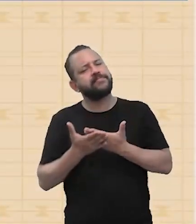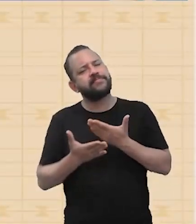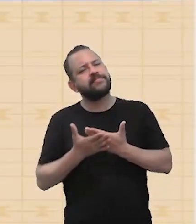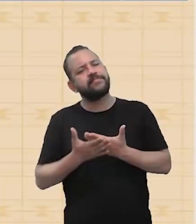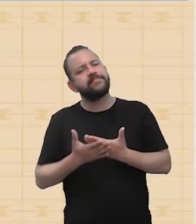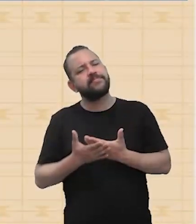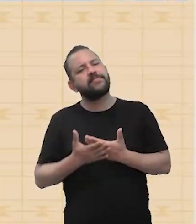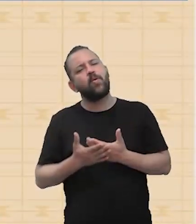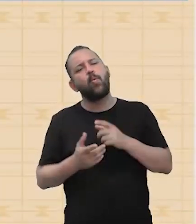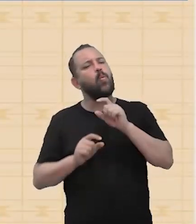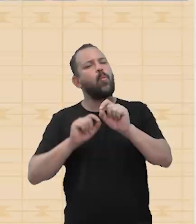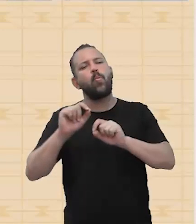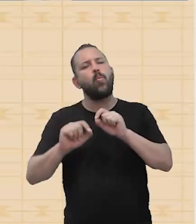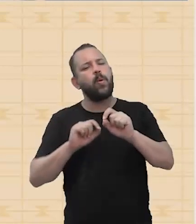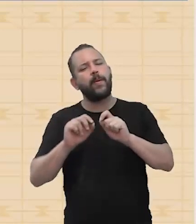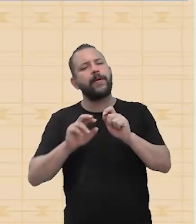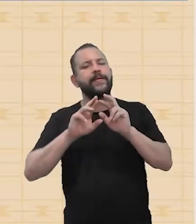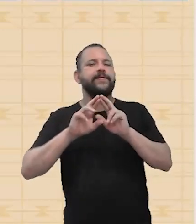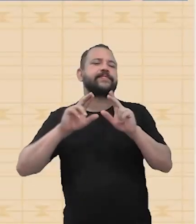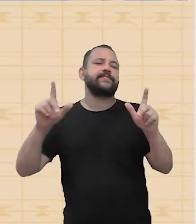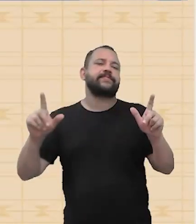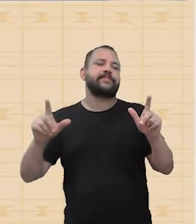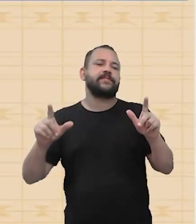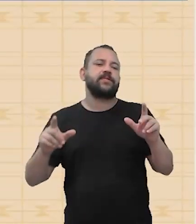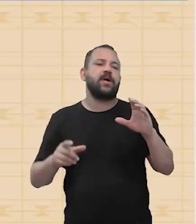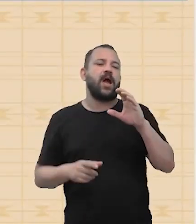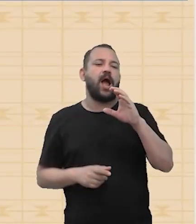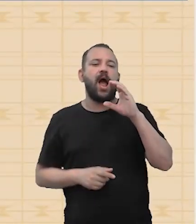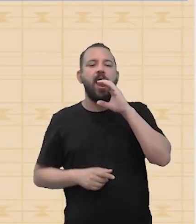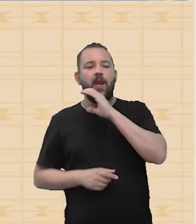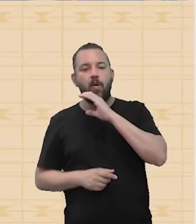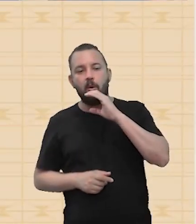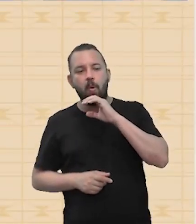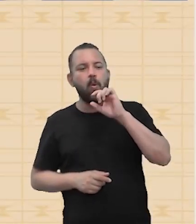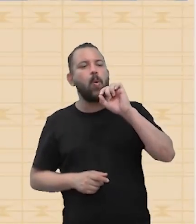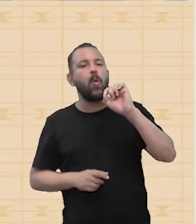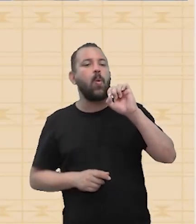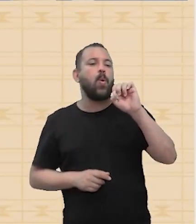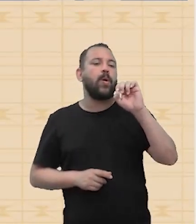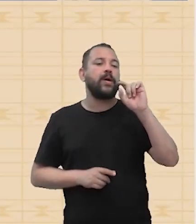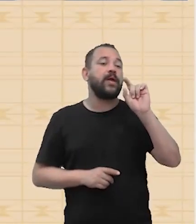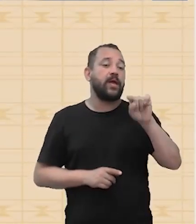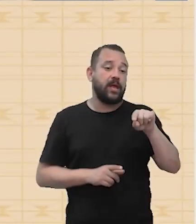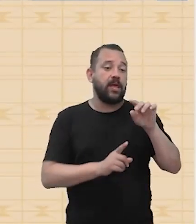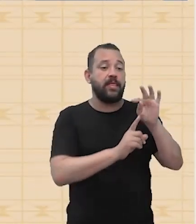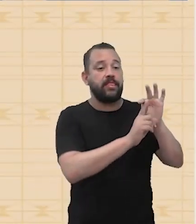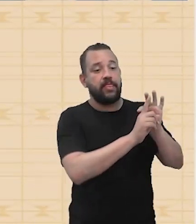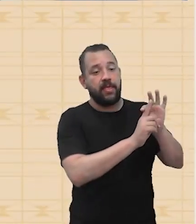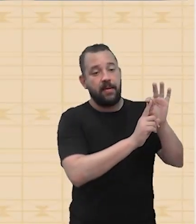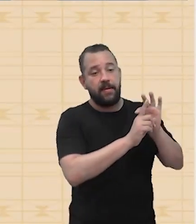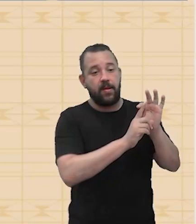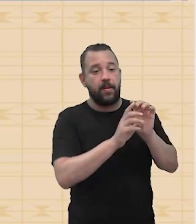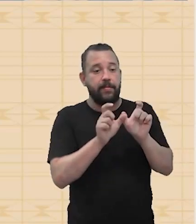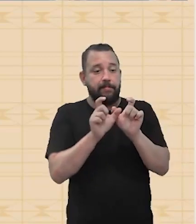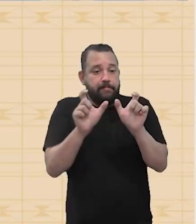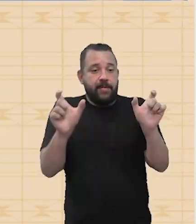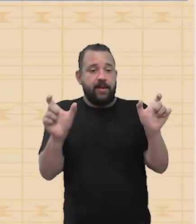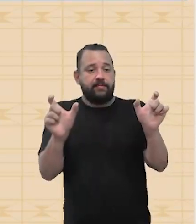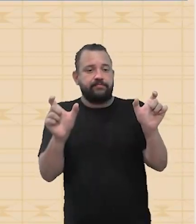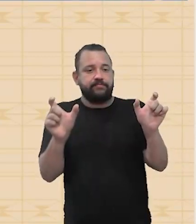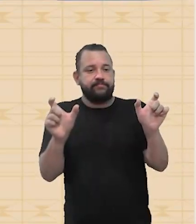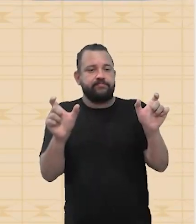a diferença entre calor e temperatura. São palavras que muitas vezes